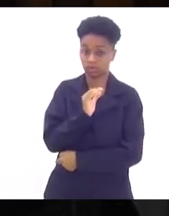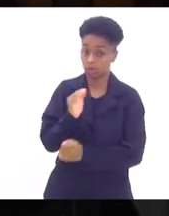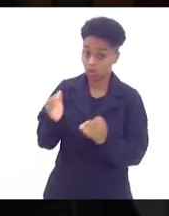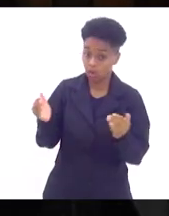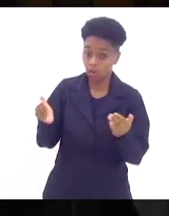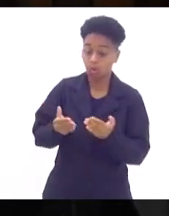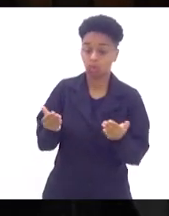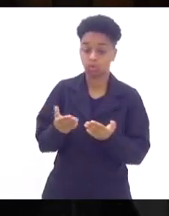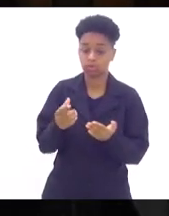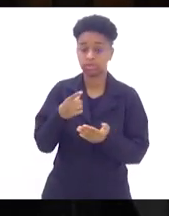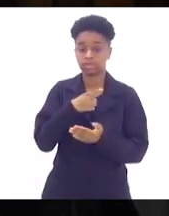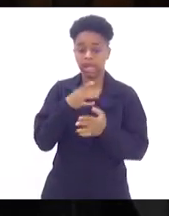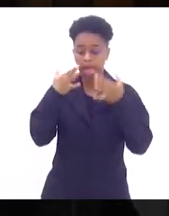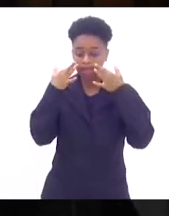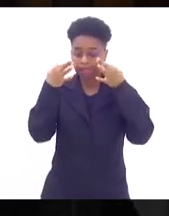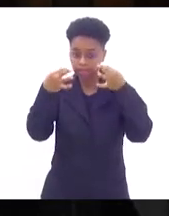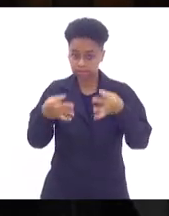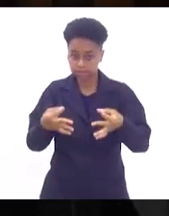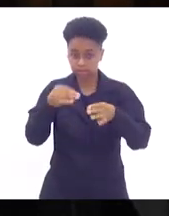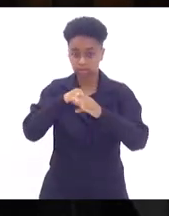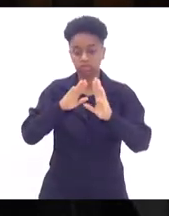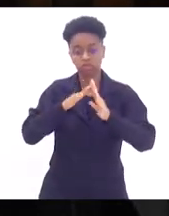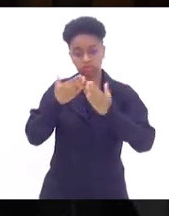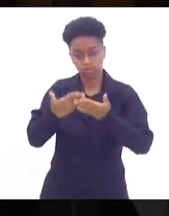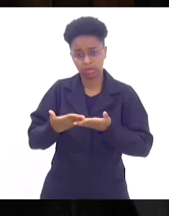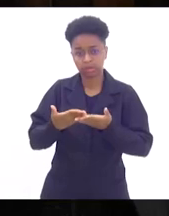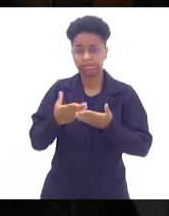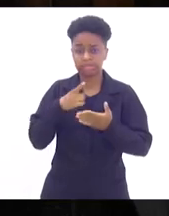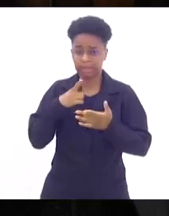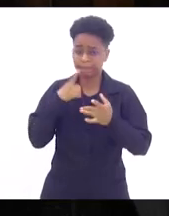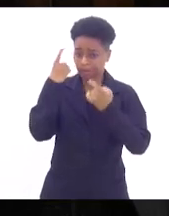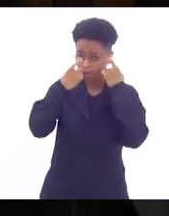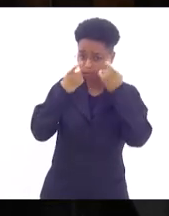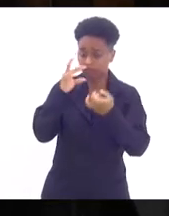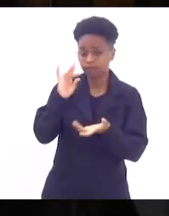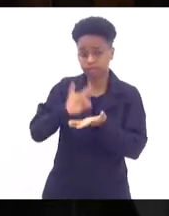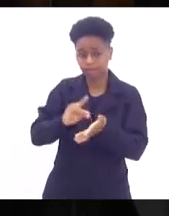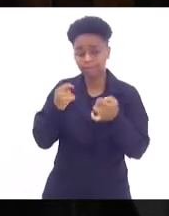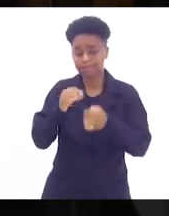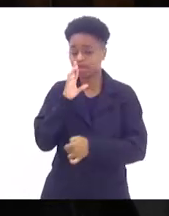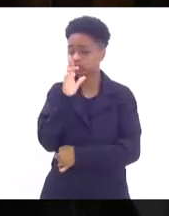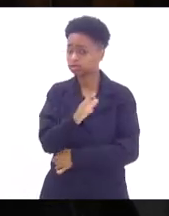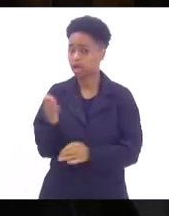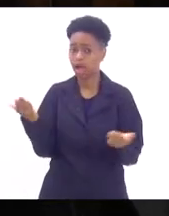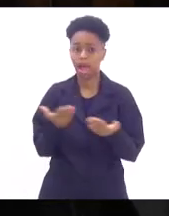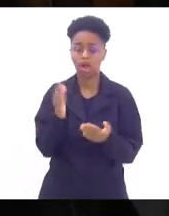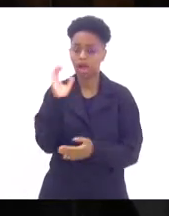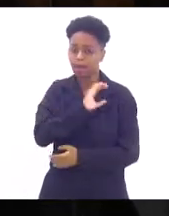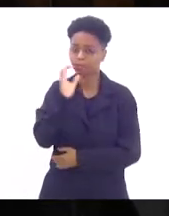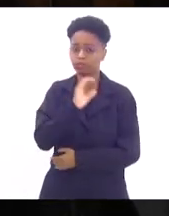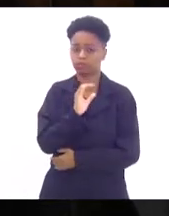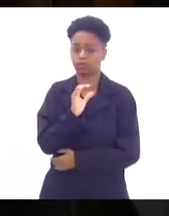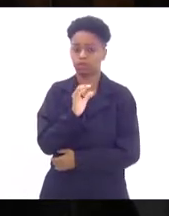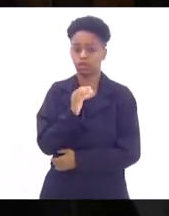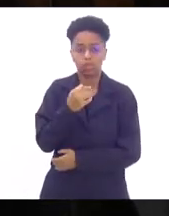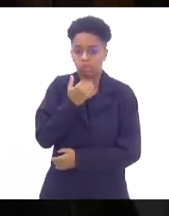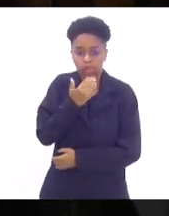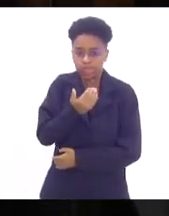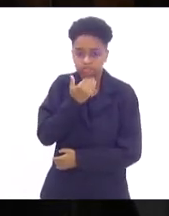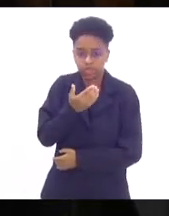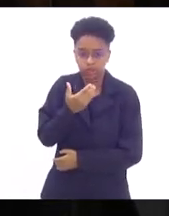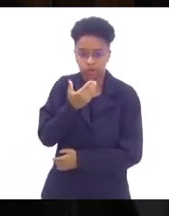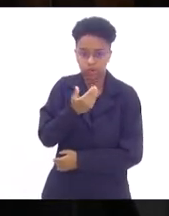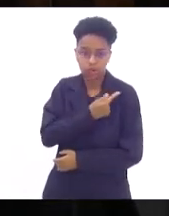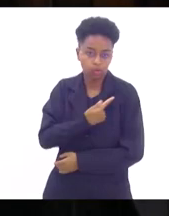a gente tem uma tensão nas escolas que é real e que depende de respostas rápidas não adianta o governador